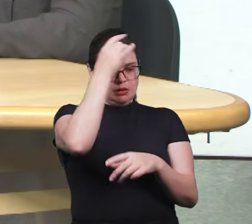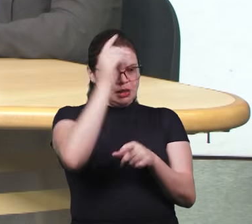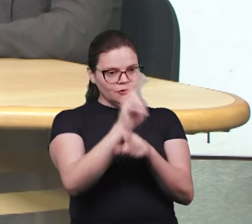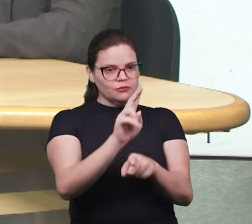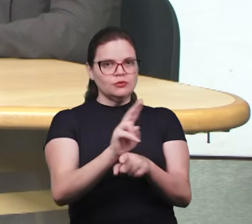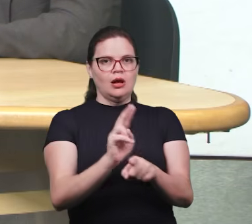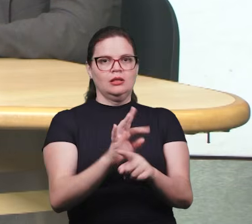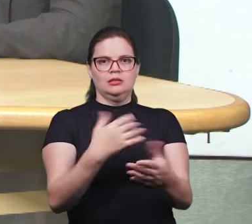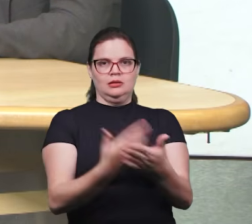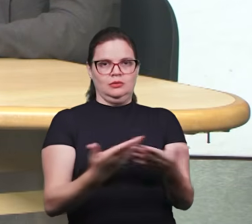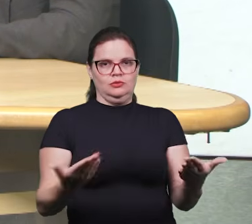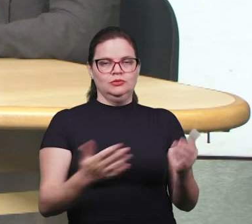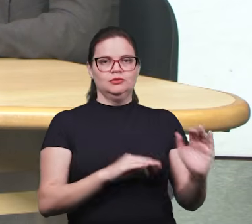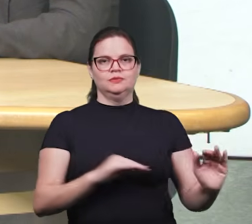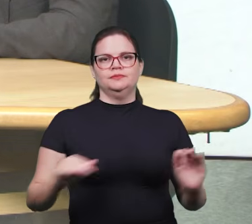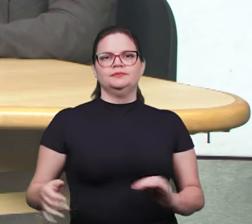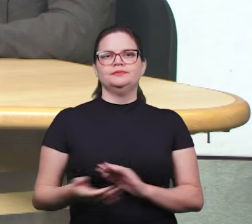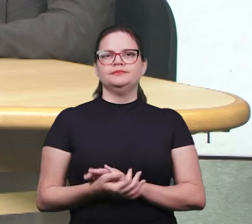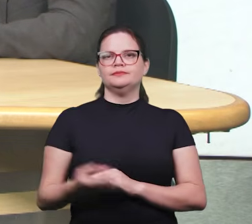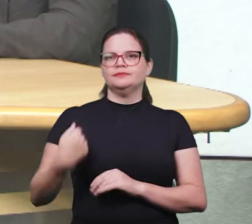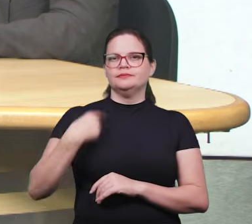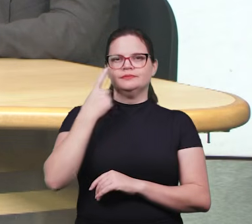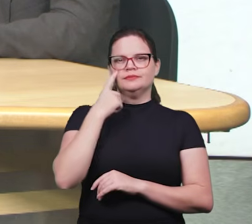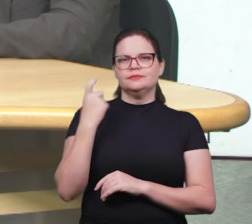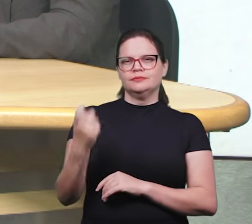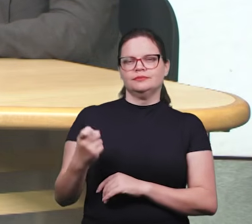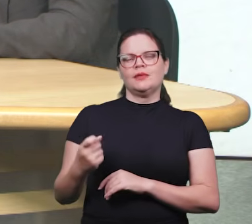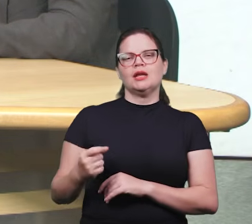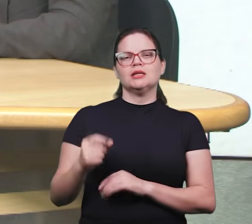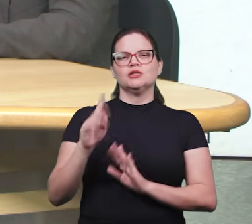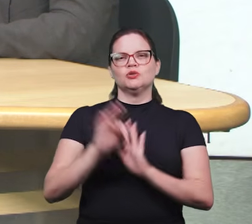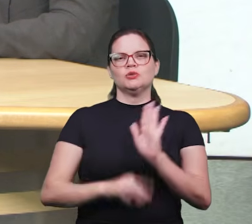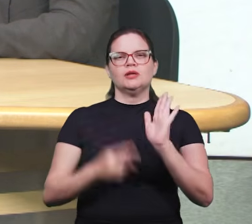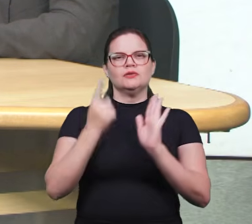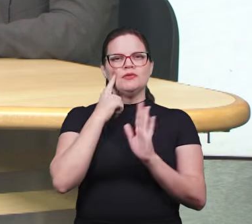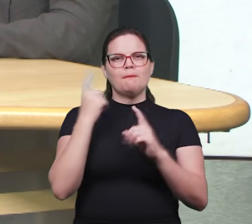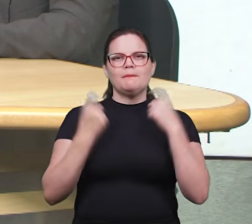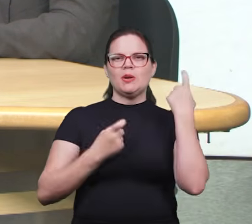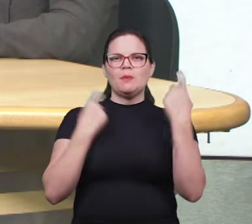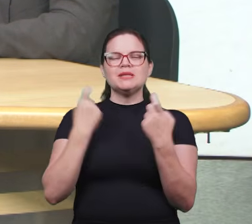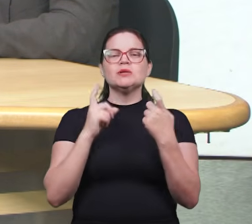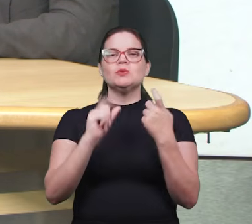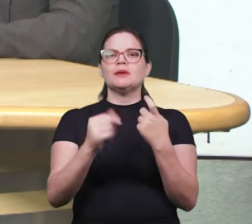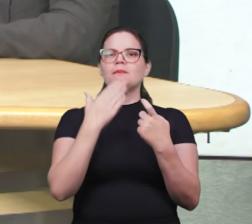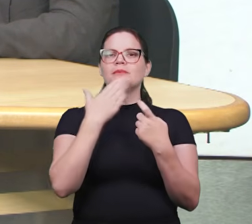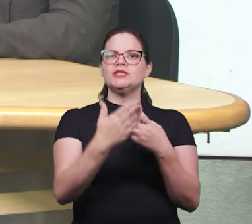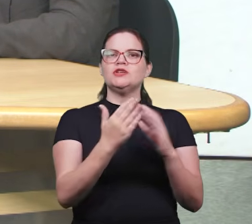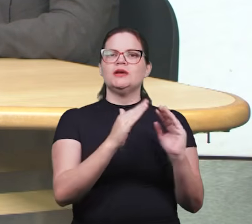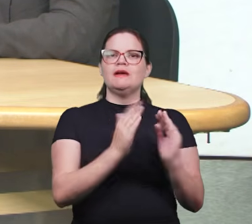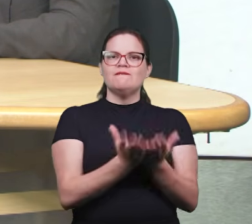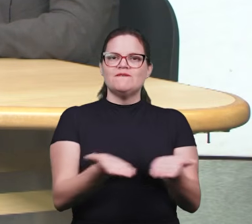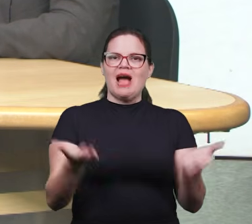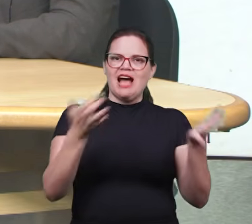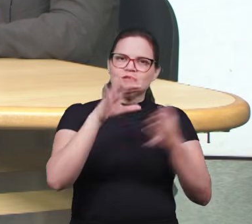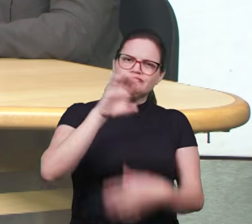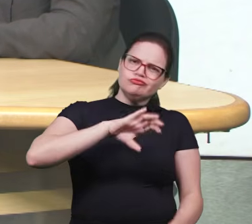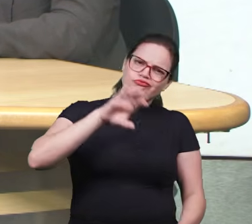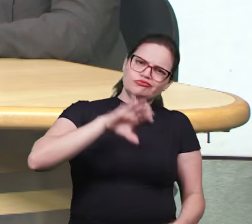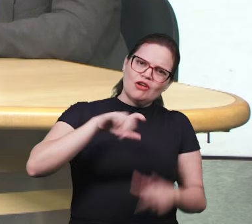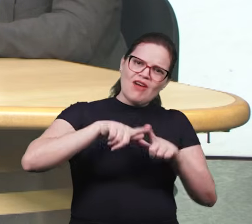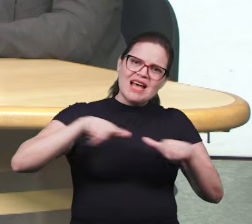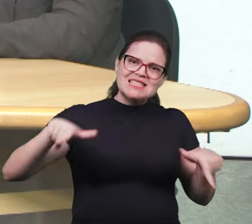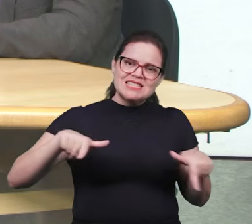Interessante o texto que a preocupação de pegar vasos emprestados a todos os vizinhos, vasos vazios, mas